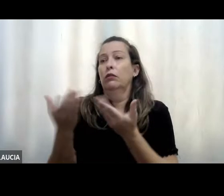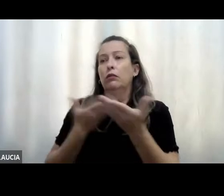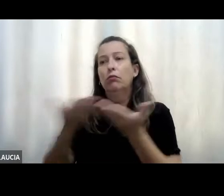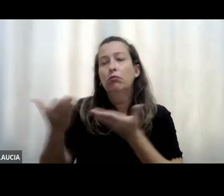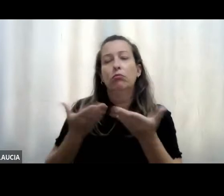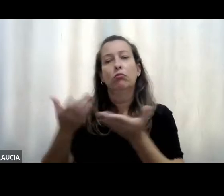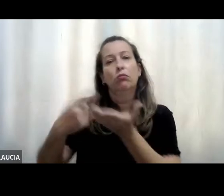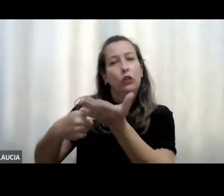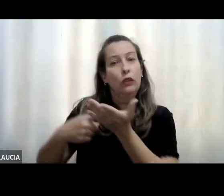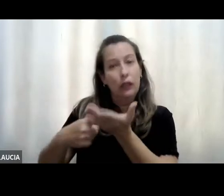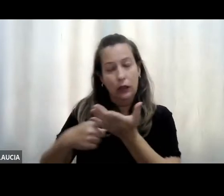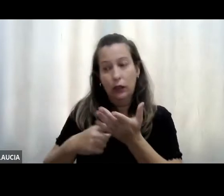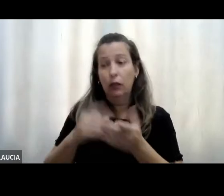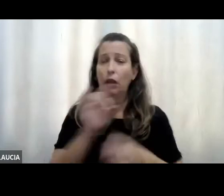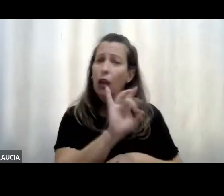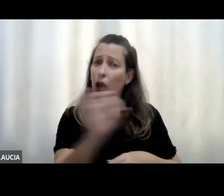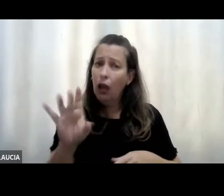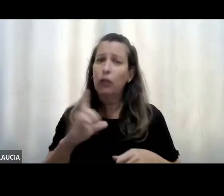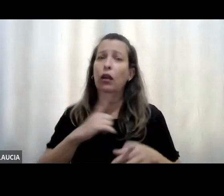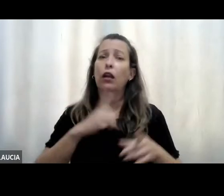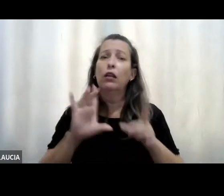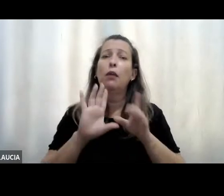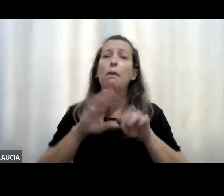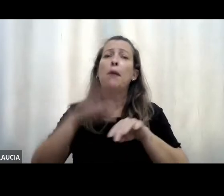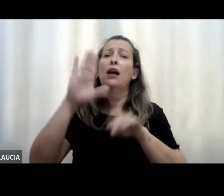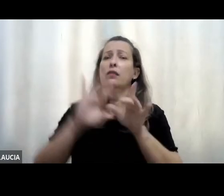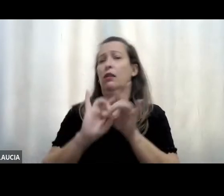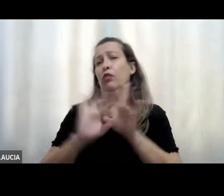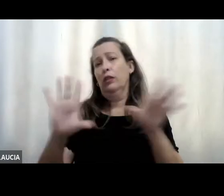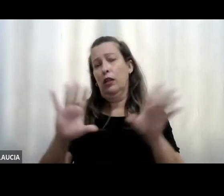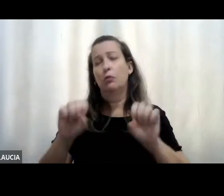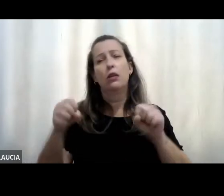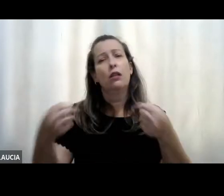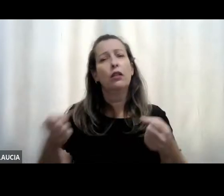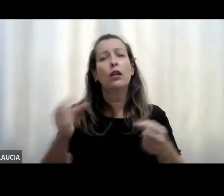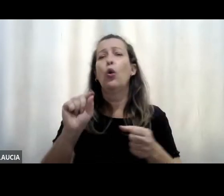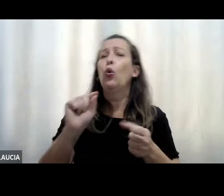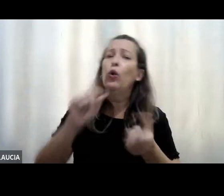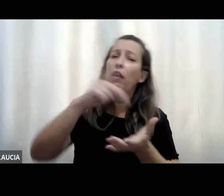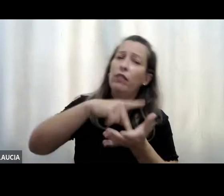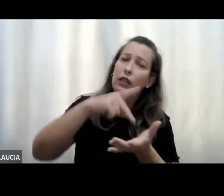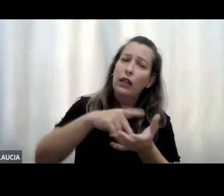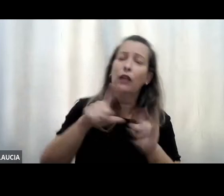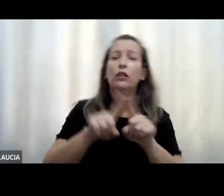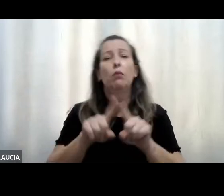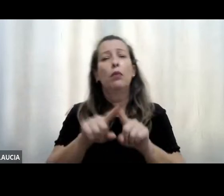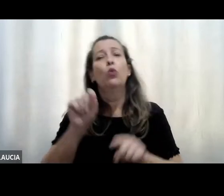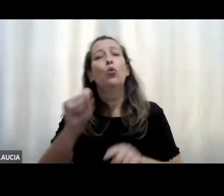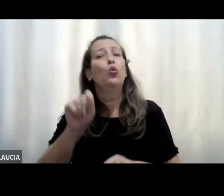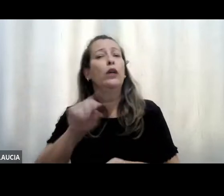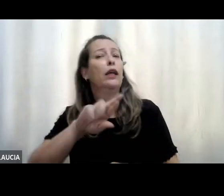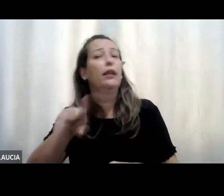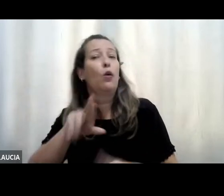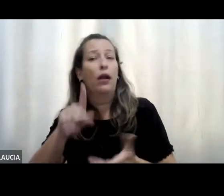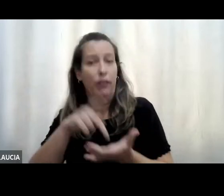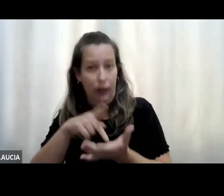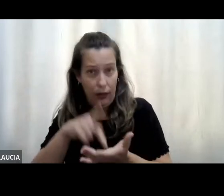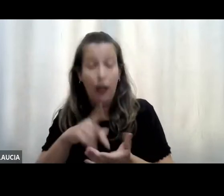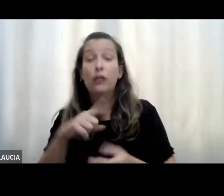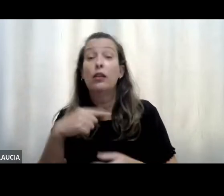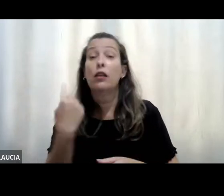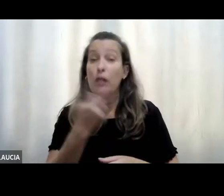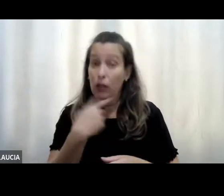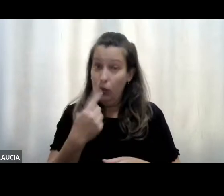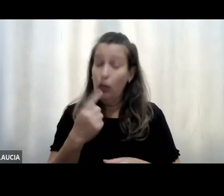à vontade para definir aquilo que é verdade e aquilo que não é, a gente simultaneamente, embora esse